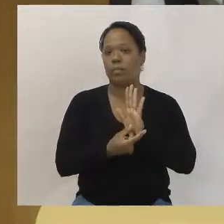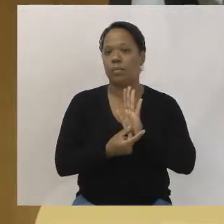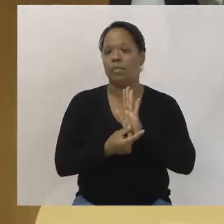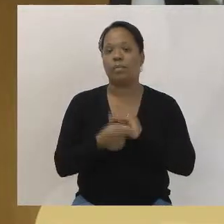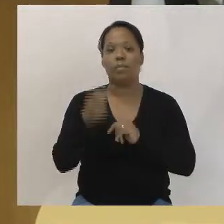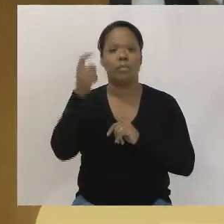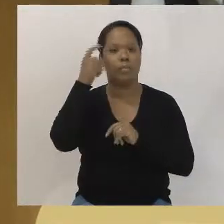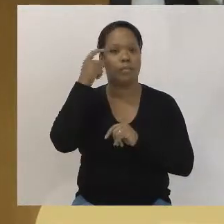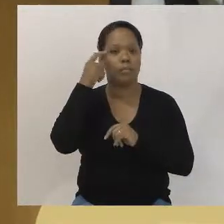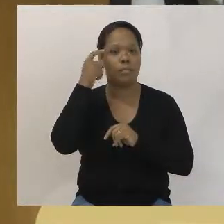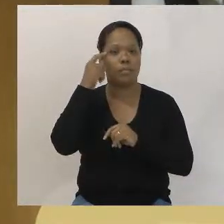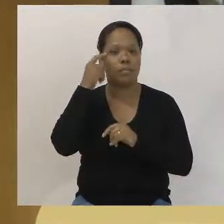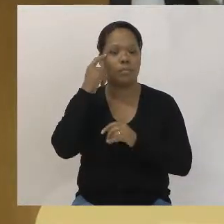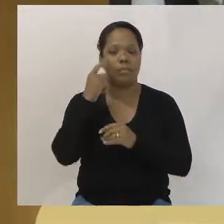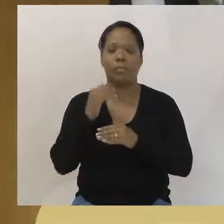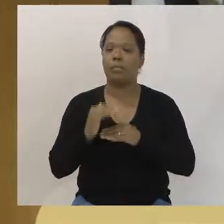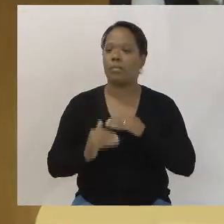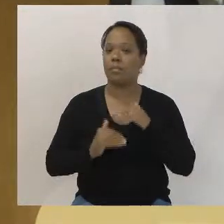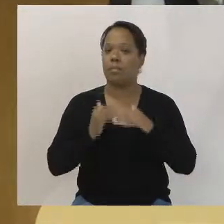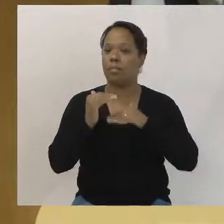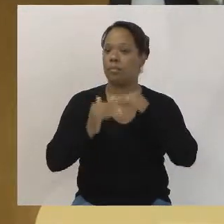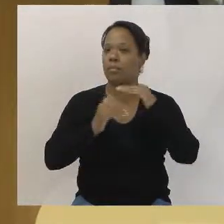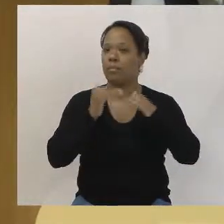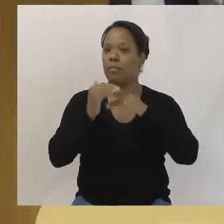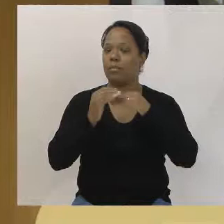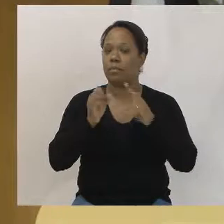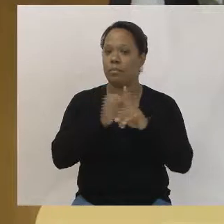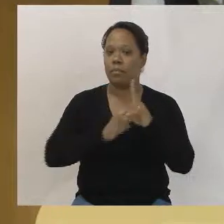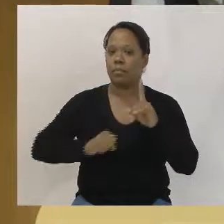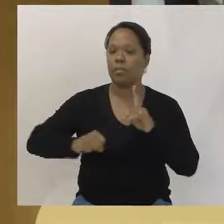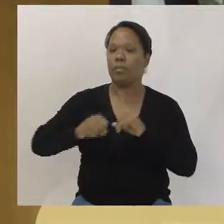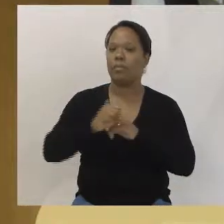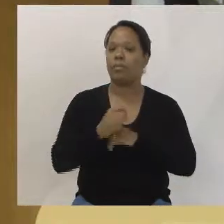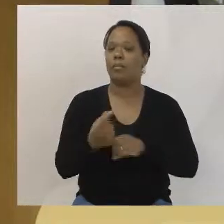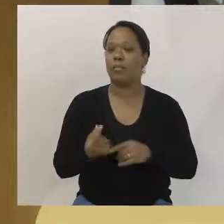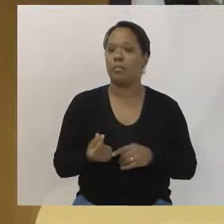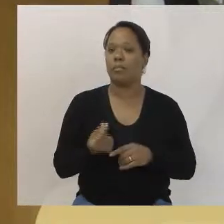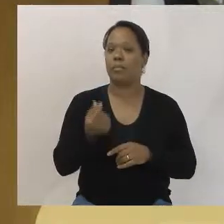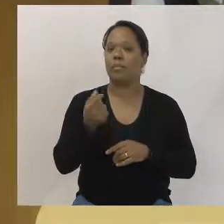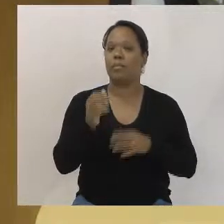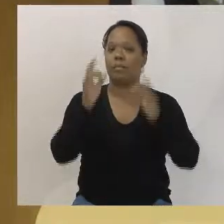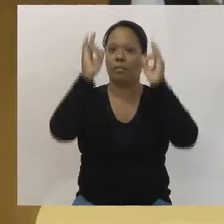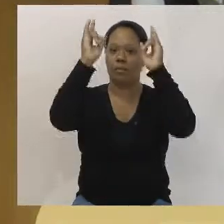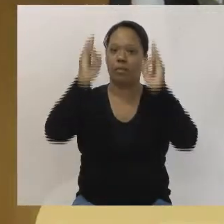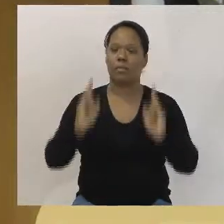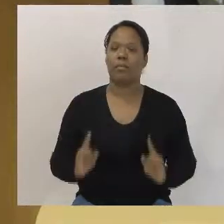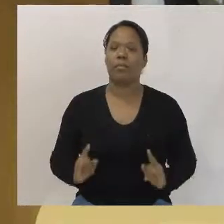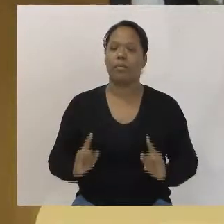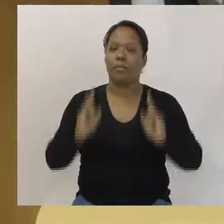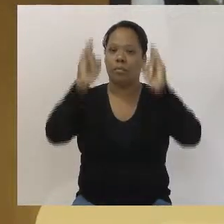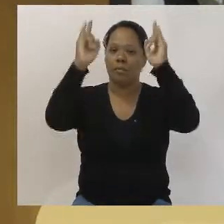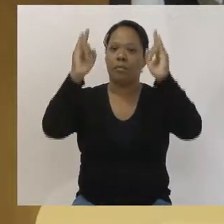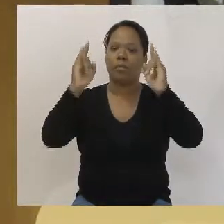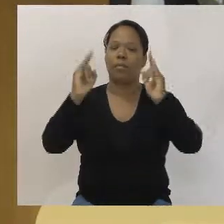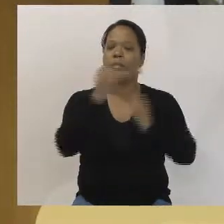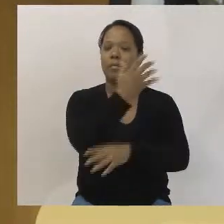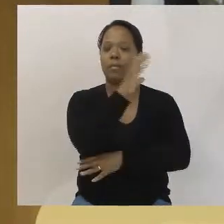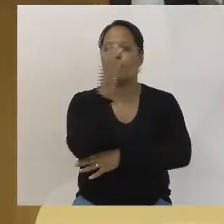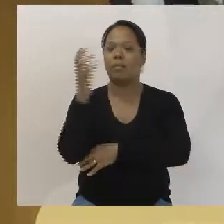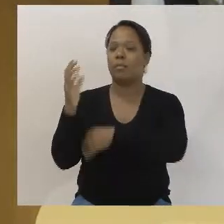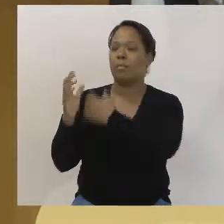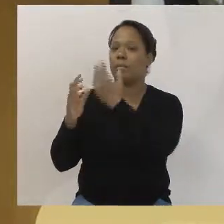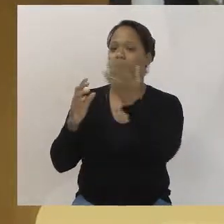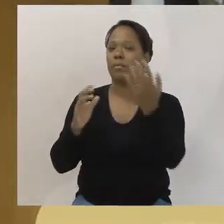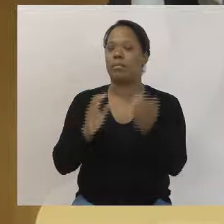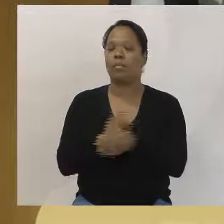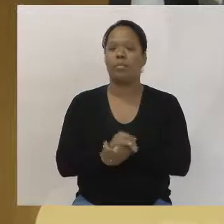a promoção do desenvolvimento social e econômico urbano e ambiental se atendam